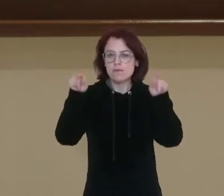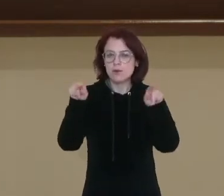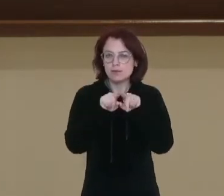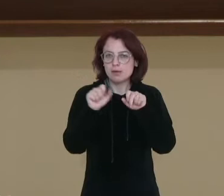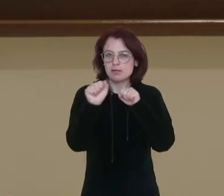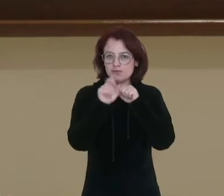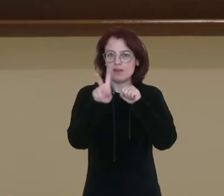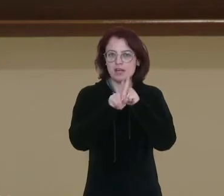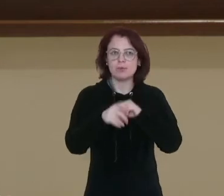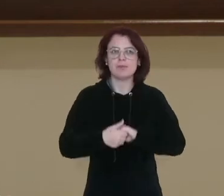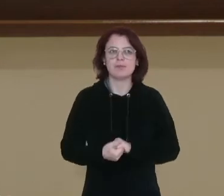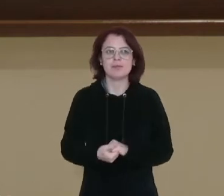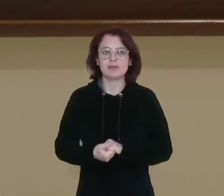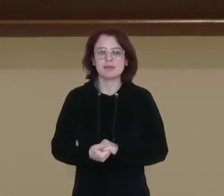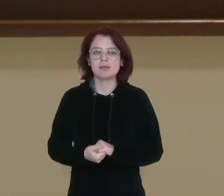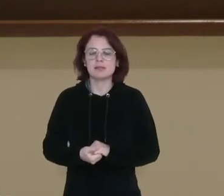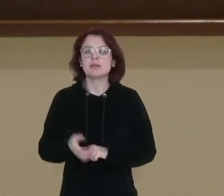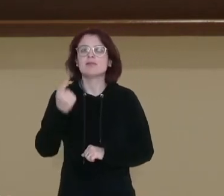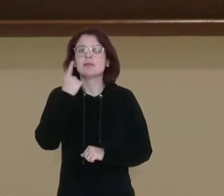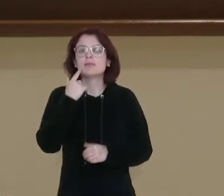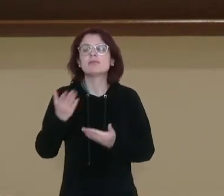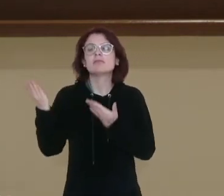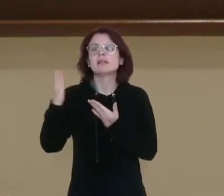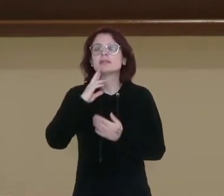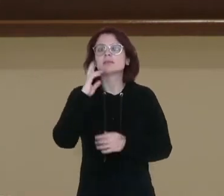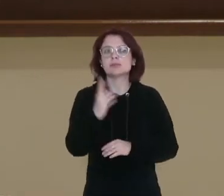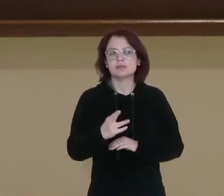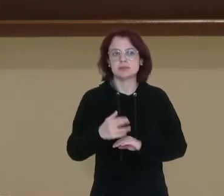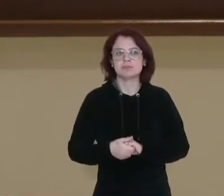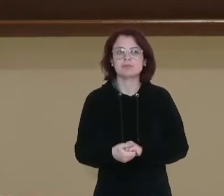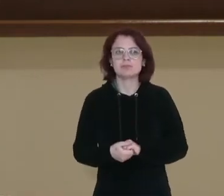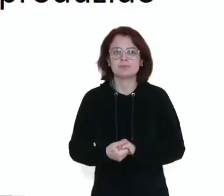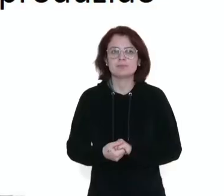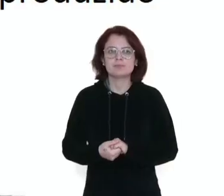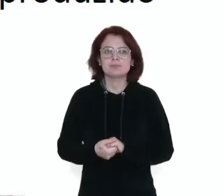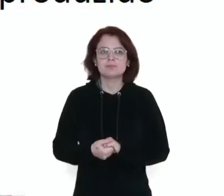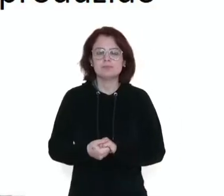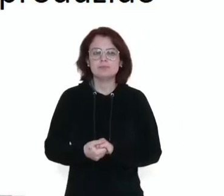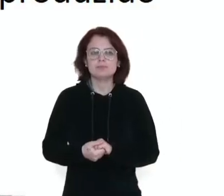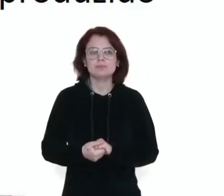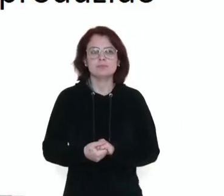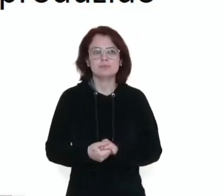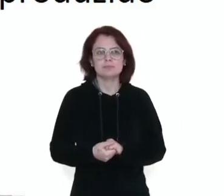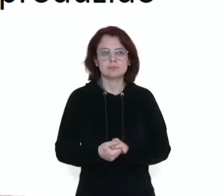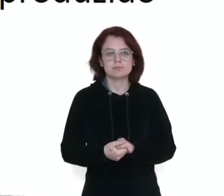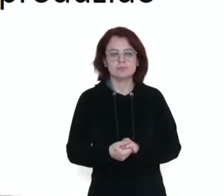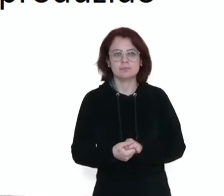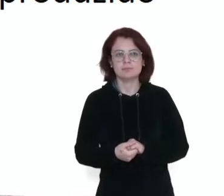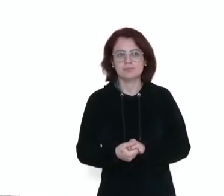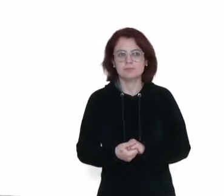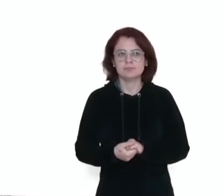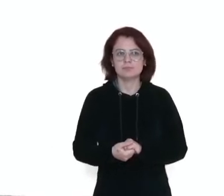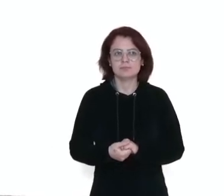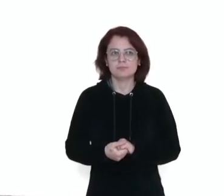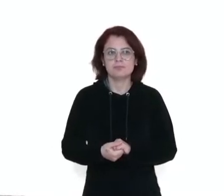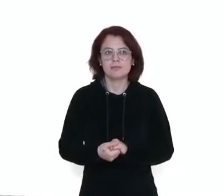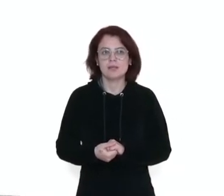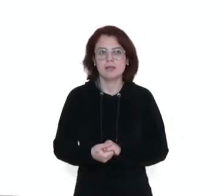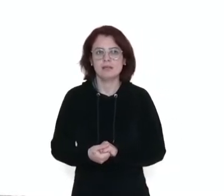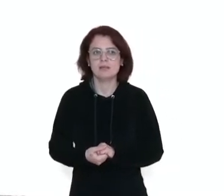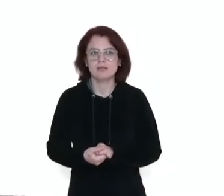lembraram disso? Né? Então vamos ver como ficou aí a resposta que vocês elaboraram para as questões A e B da nossa primeira